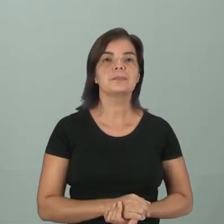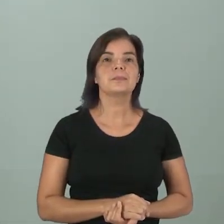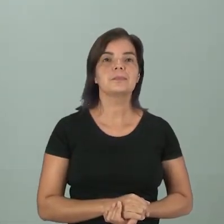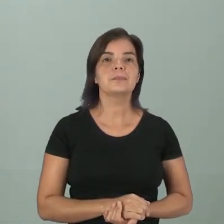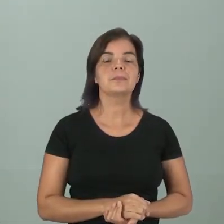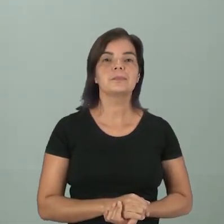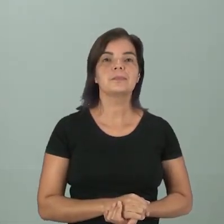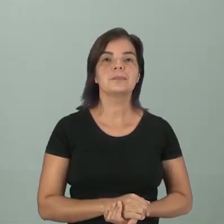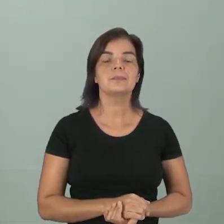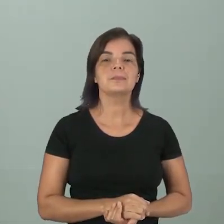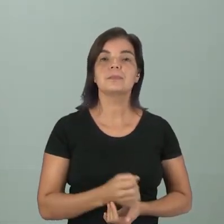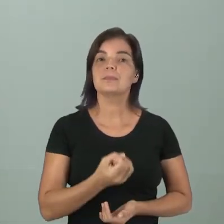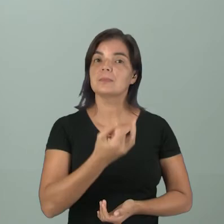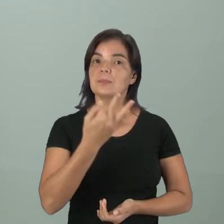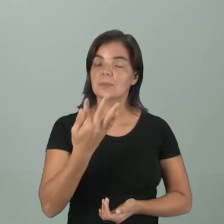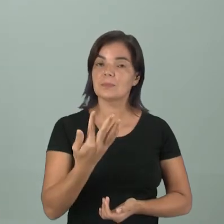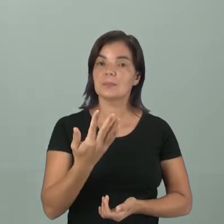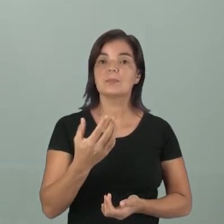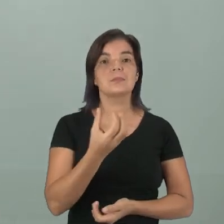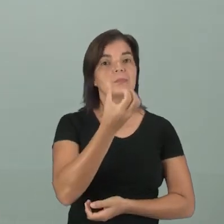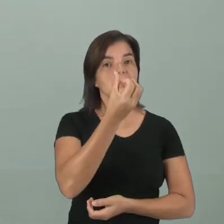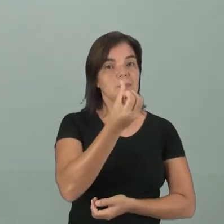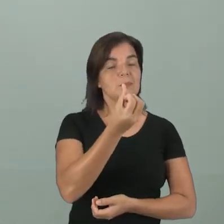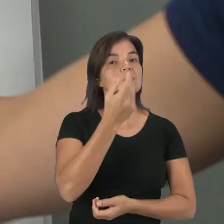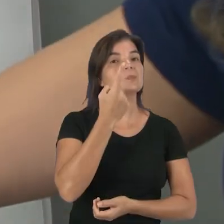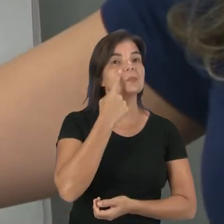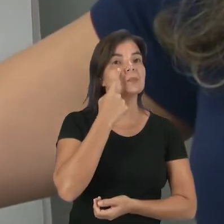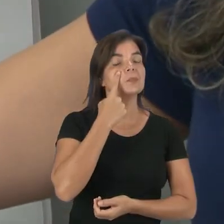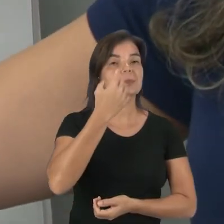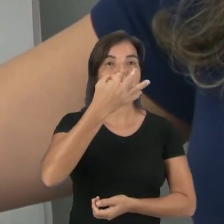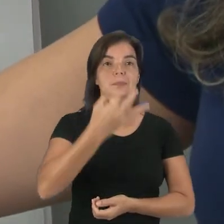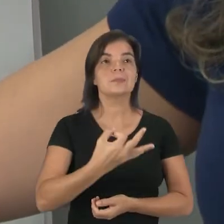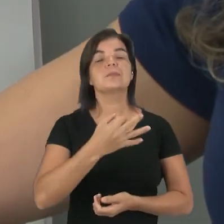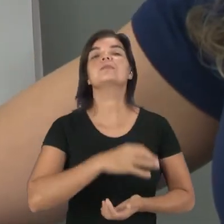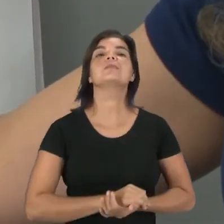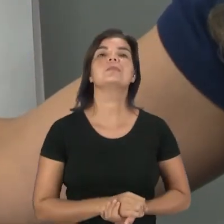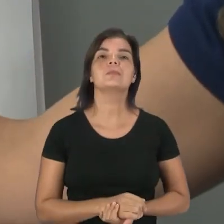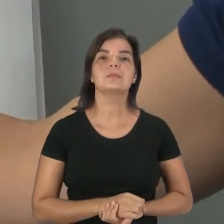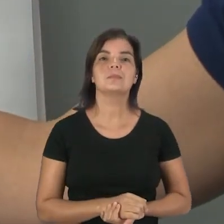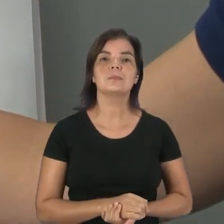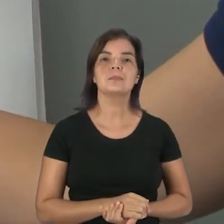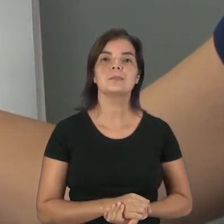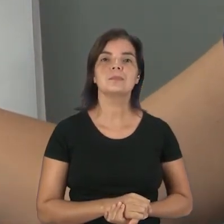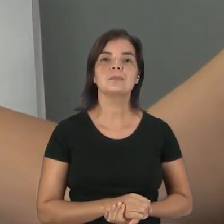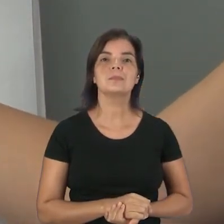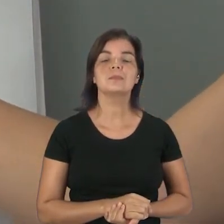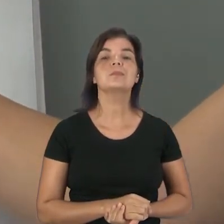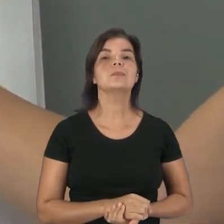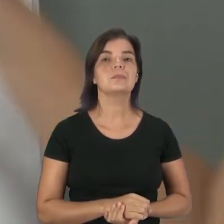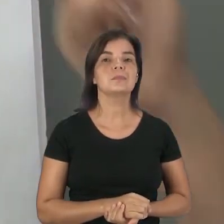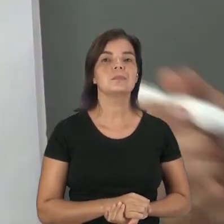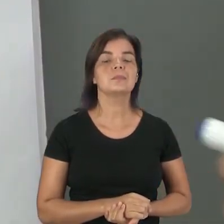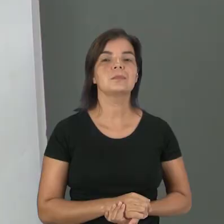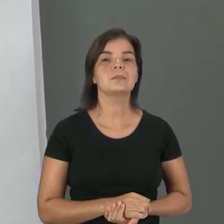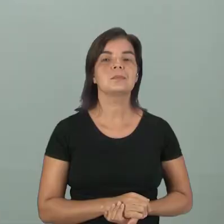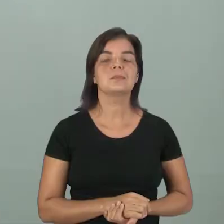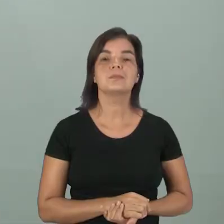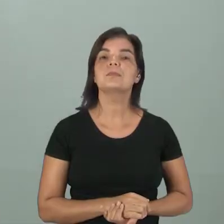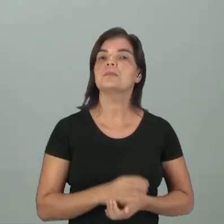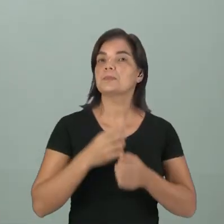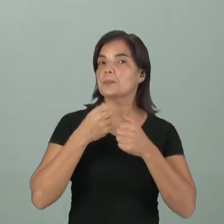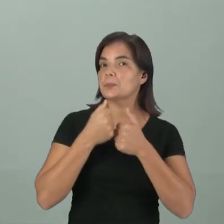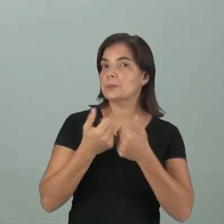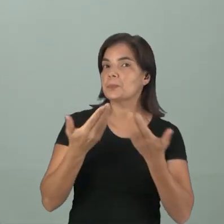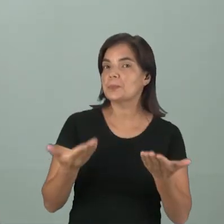os dinossauros foi a quantidade de 6. Vamos verificar se deu certo? Sim, olha só.